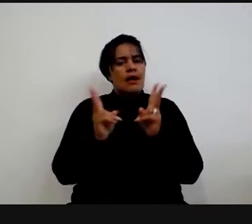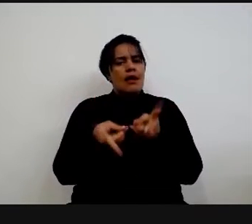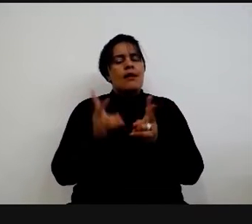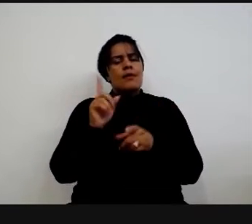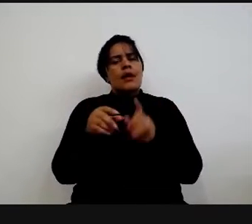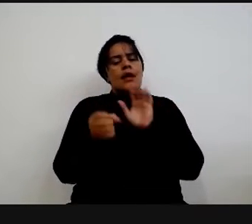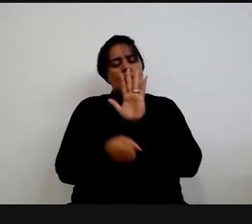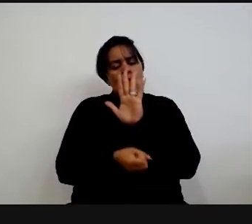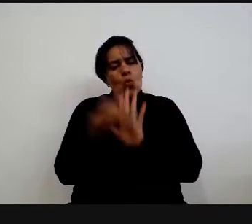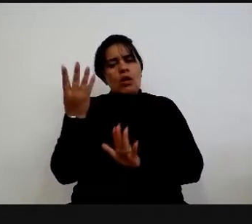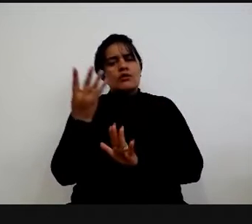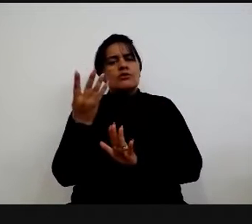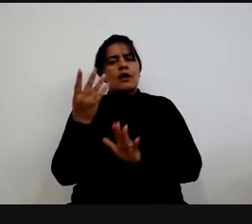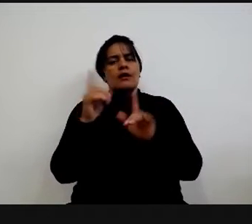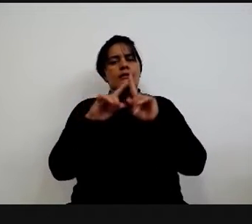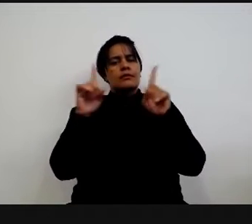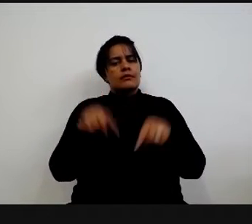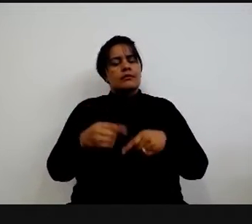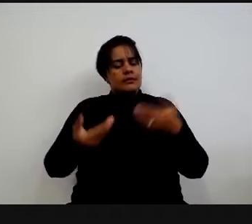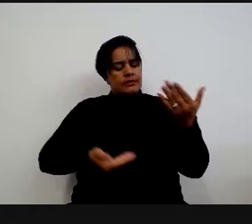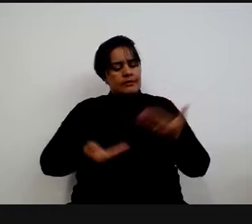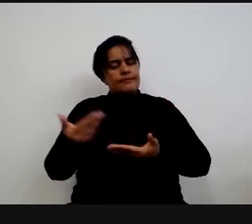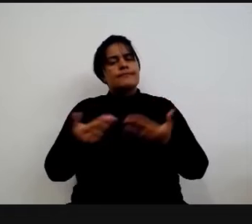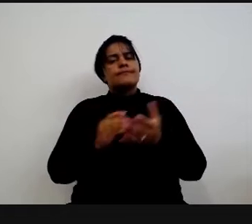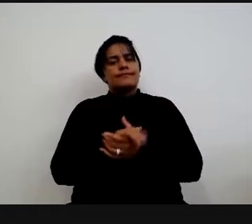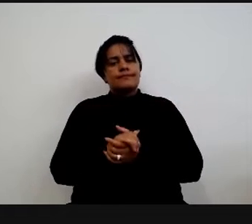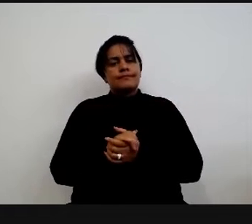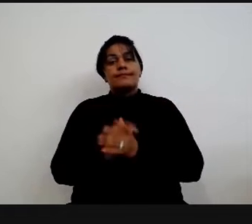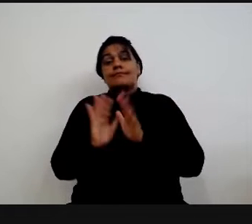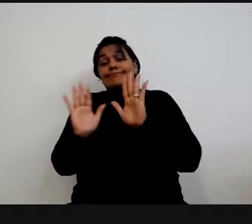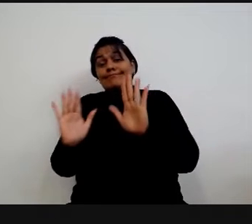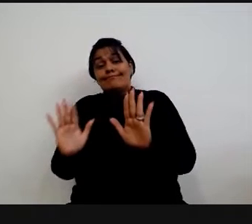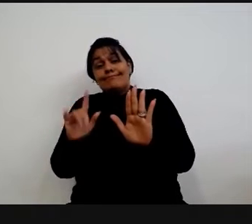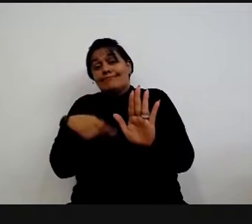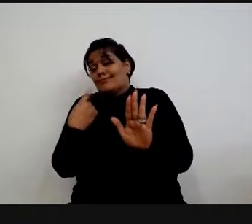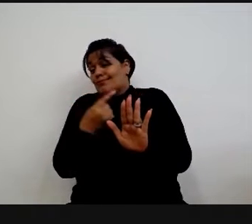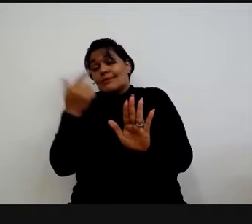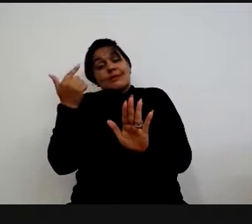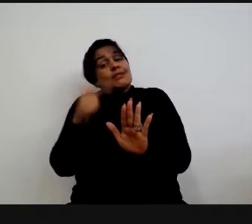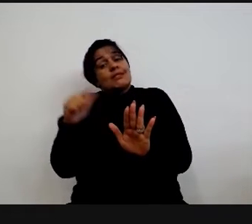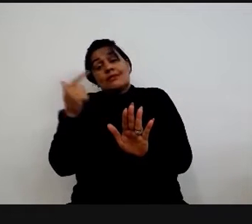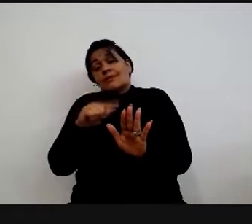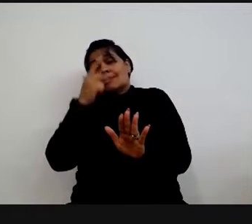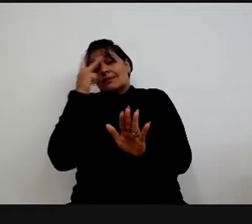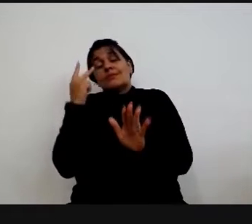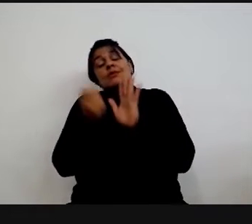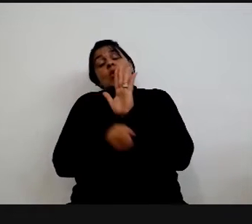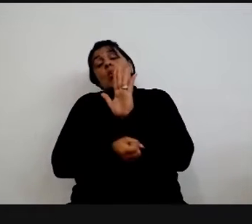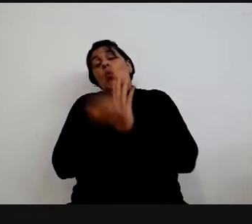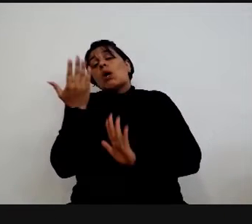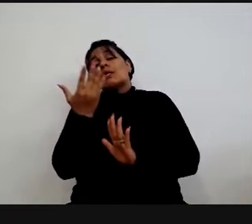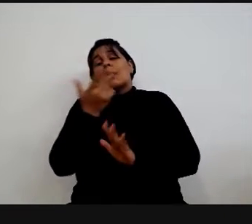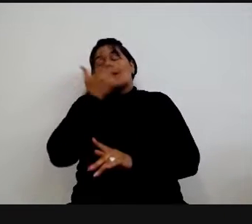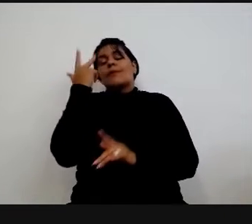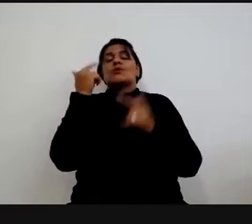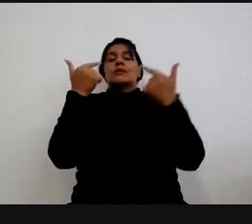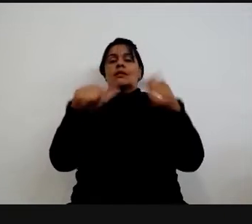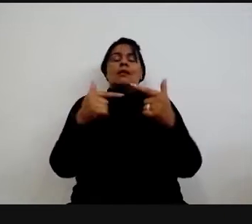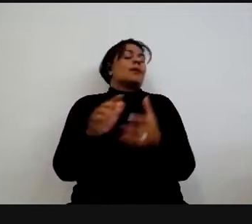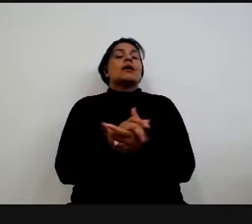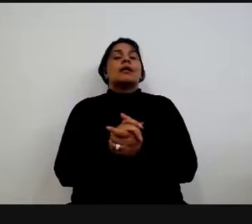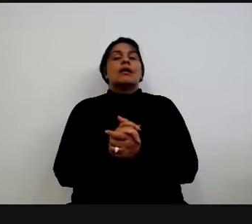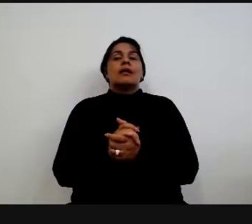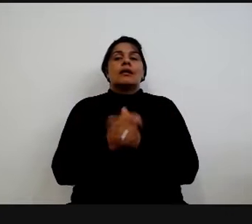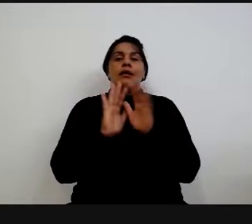tem mesmo. A gente tem várias ideias, né? Mas a gente não tem a quantidade operacional de servidores para fazer.